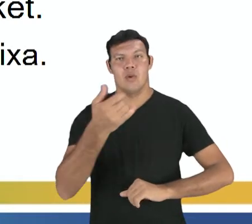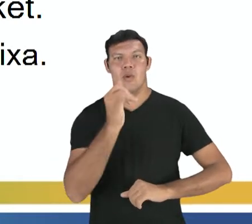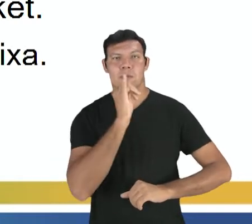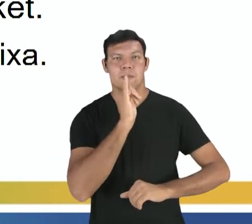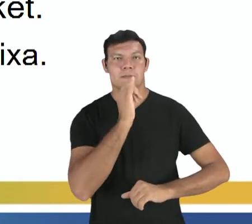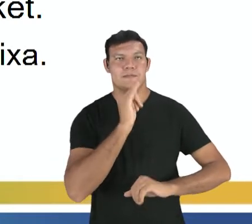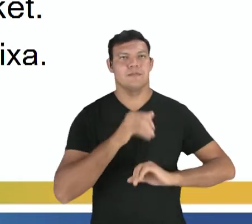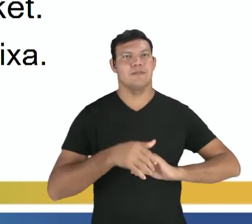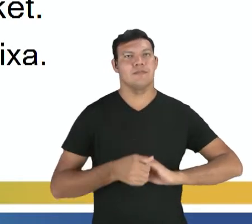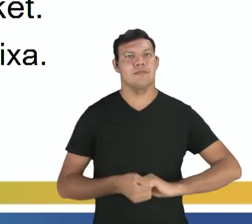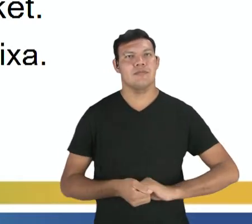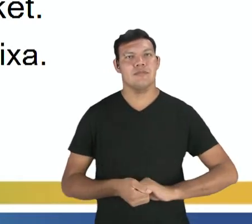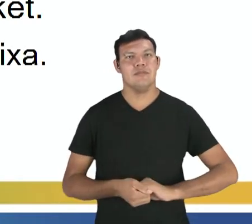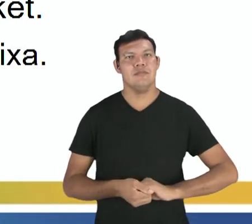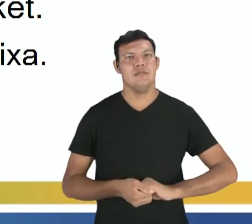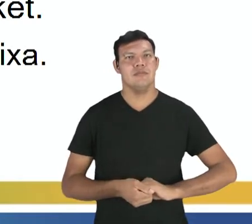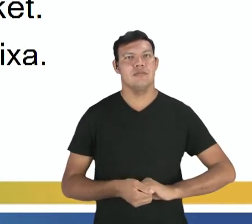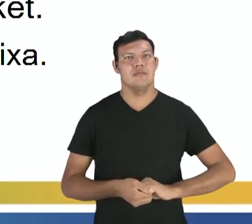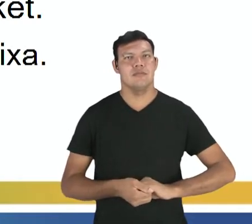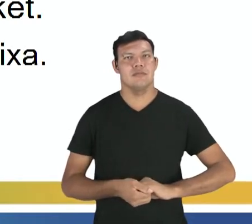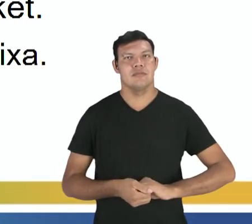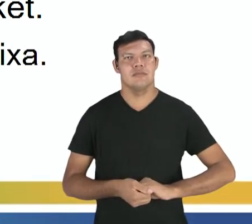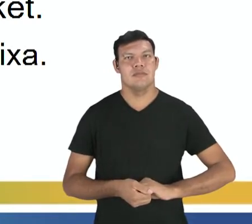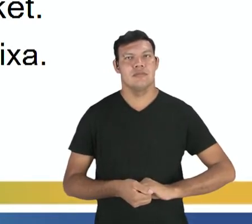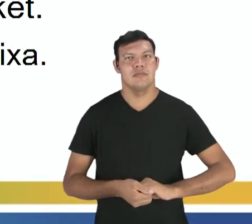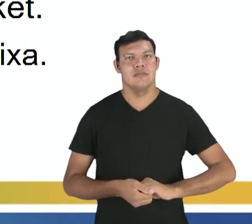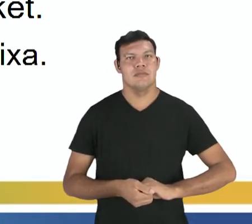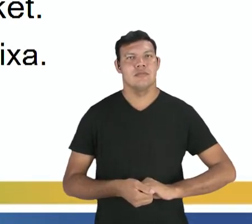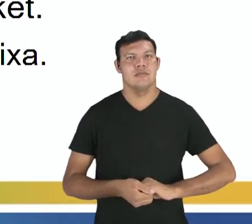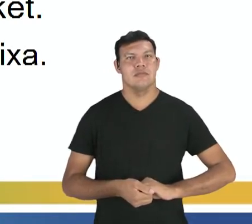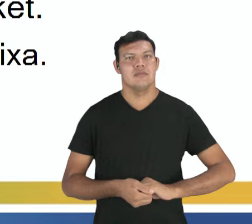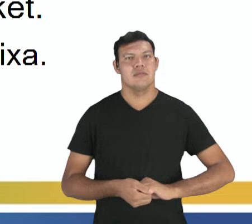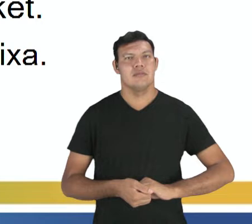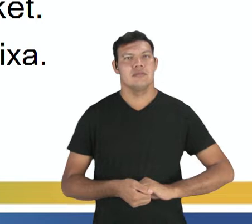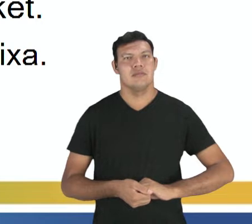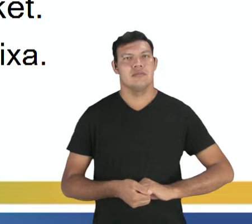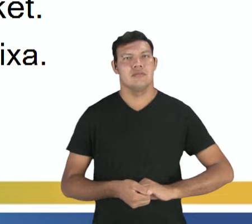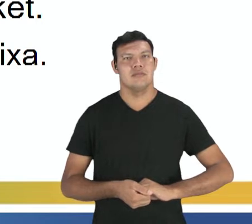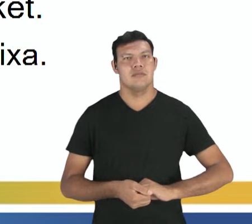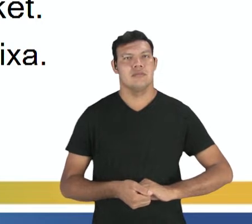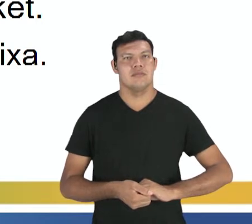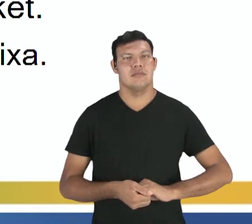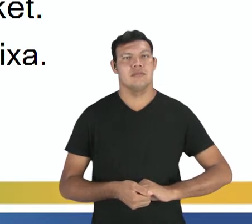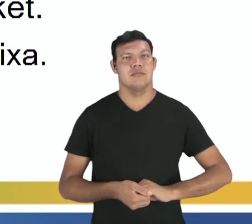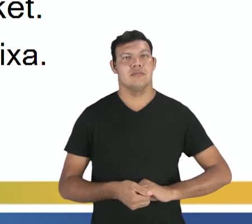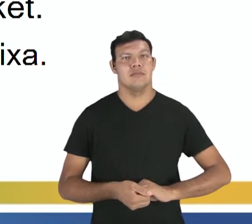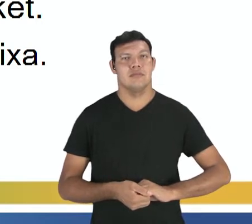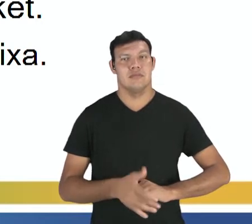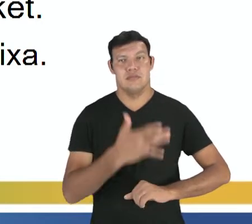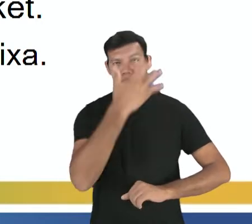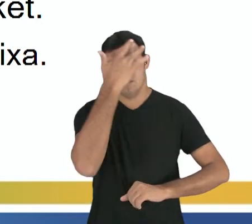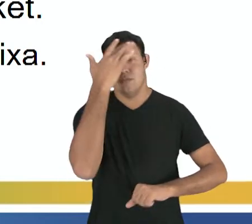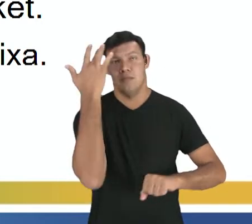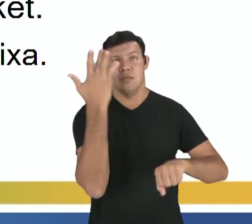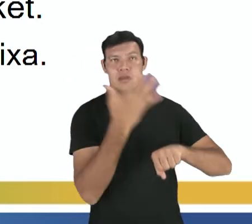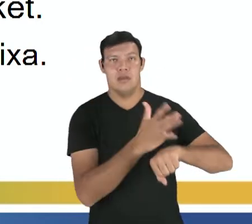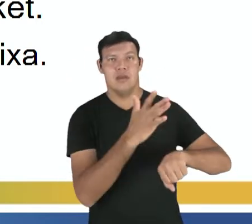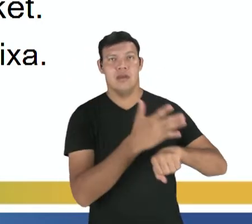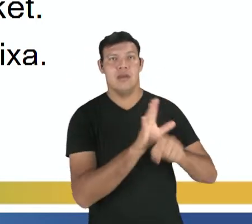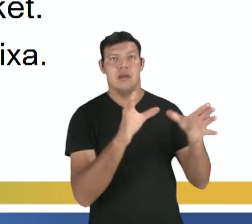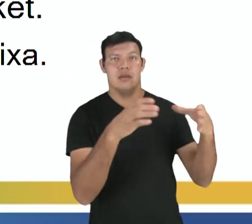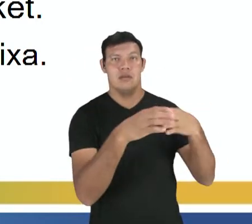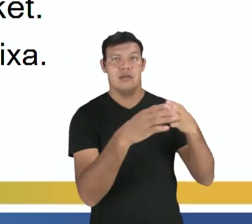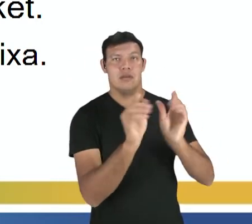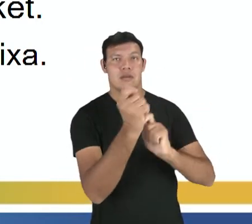exemplo, a member of the lower socioeconomic bracket. Uma pessoa, um membro